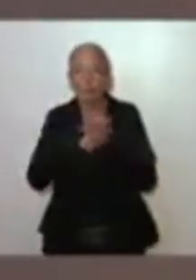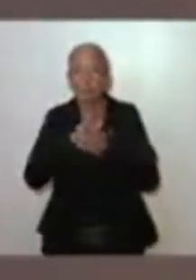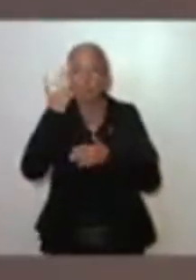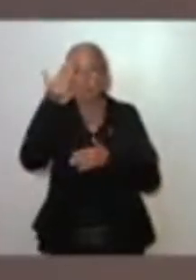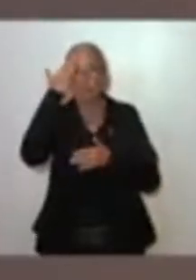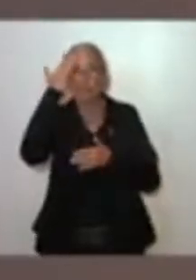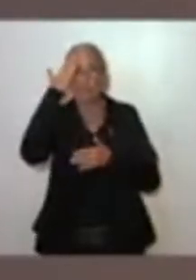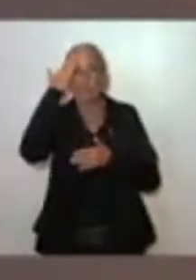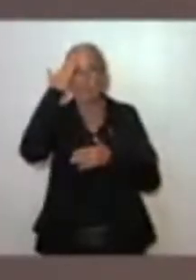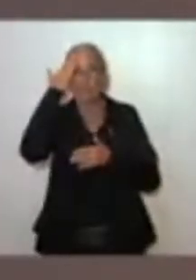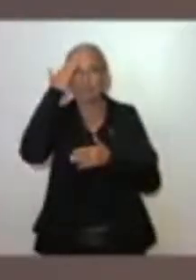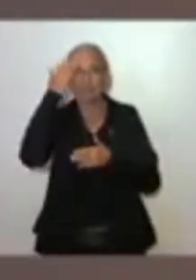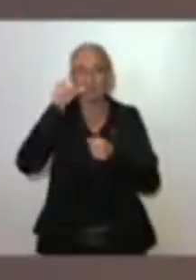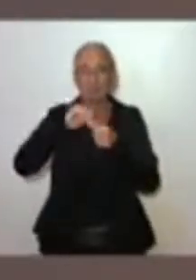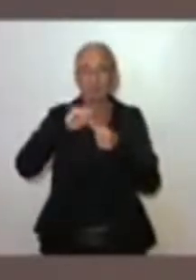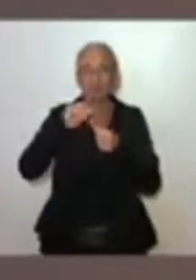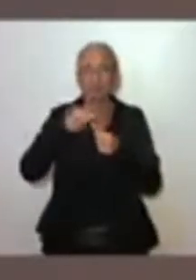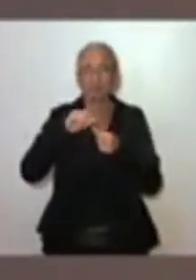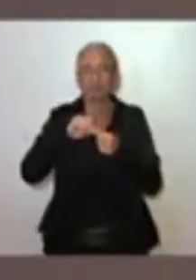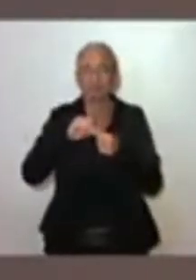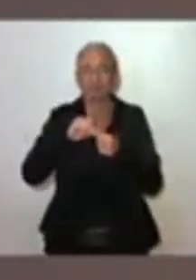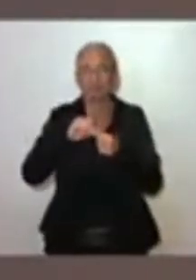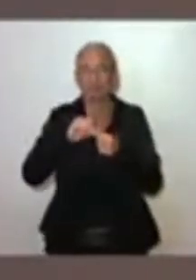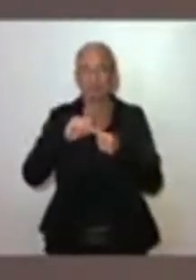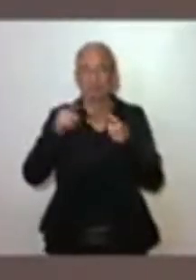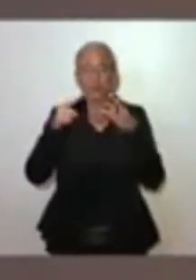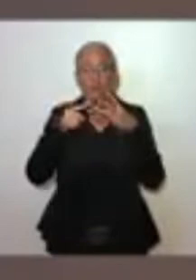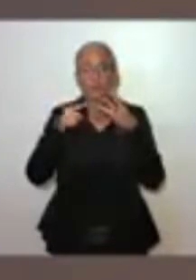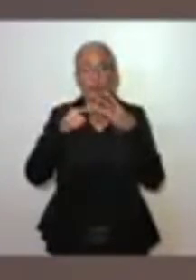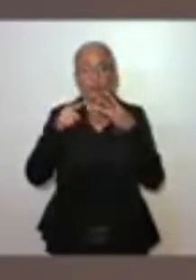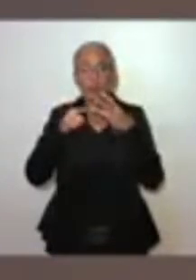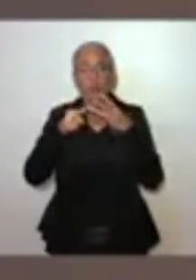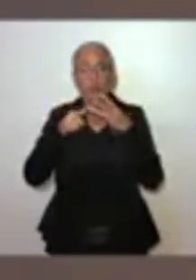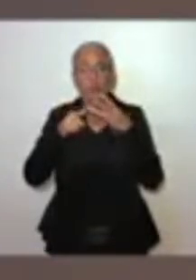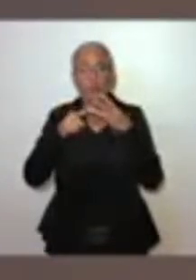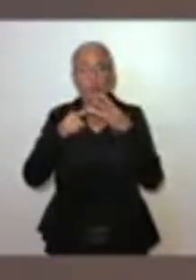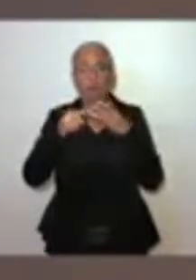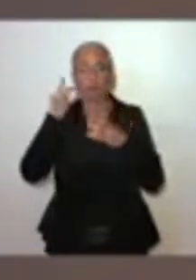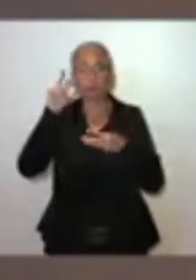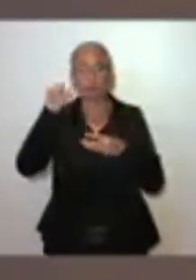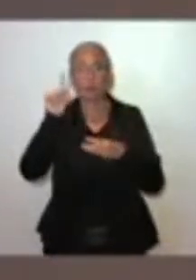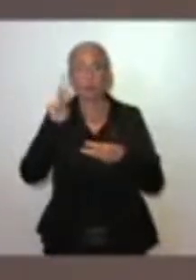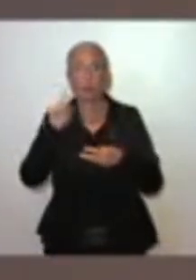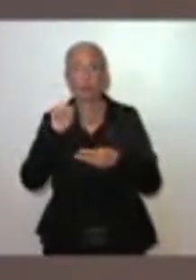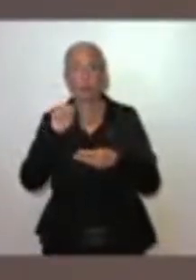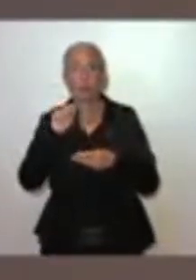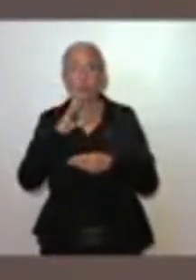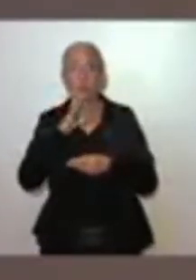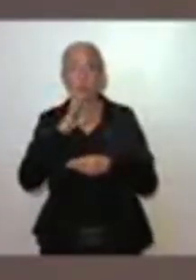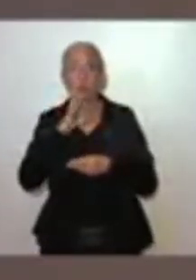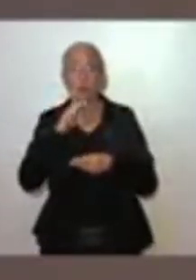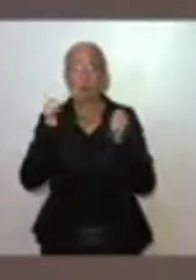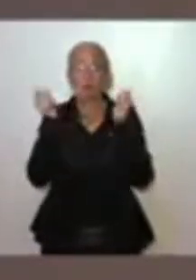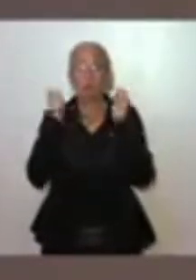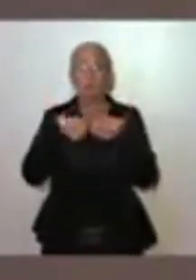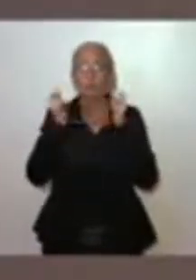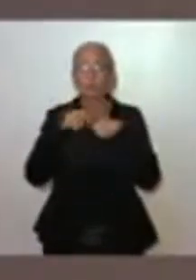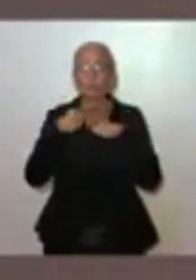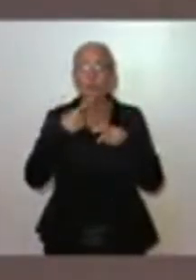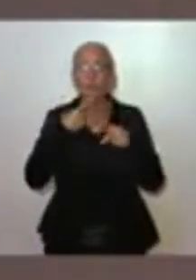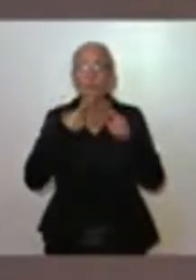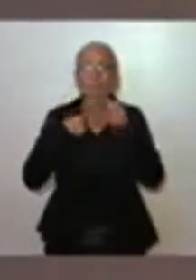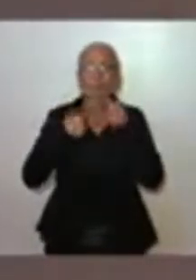sobre aquilo que a gente faz em terceiro e último lugar além de valores e conhecimentos é preciso ter